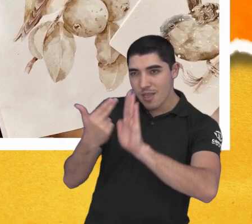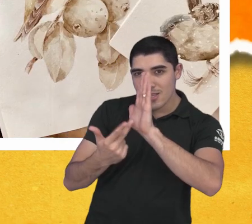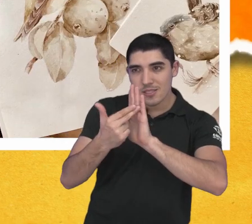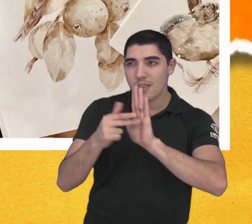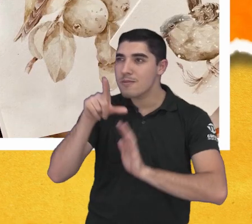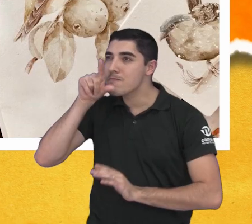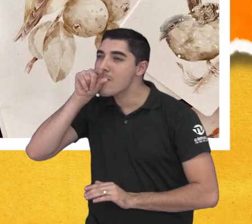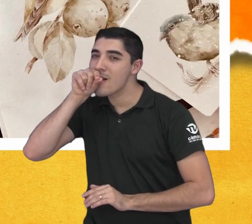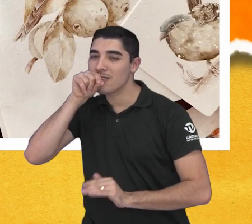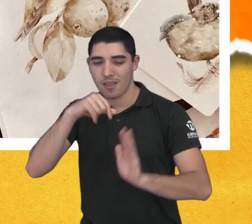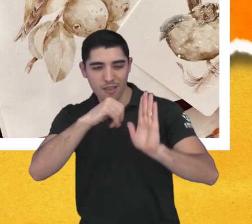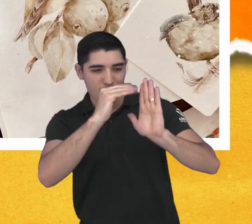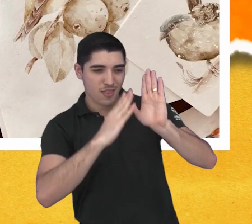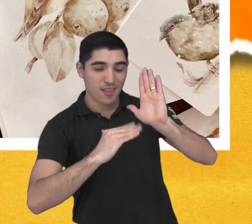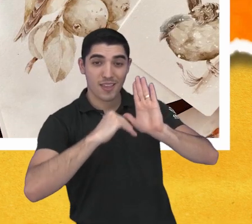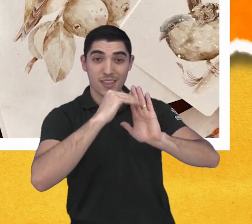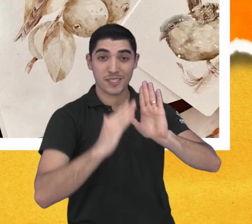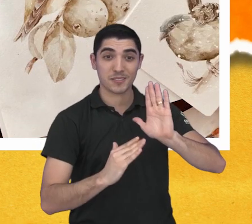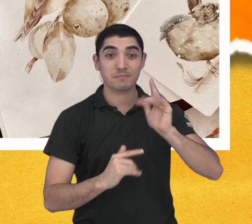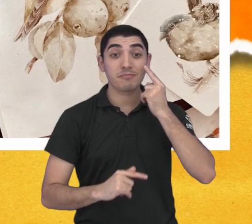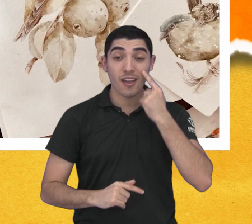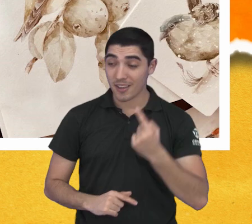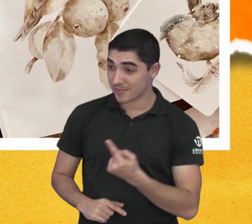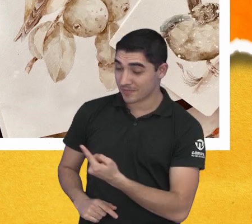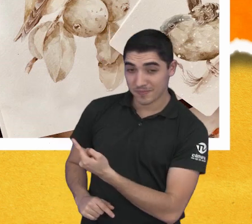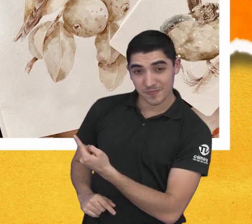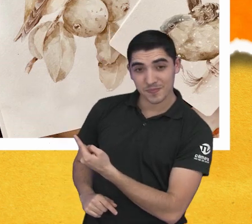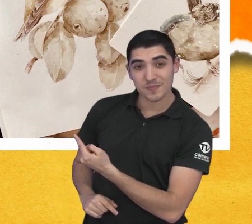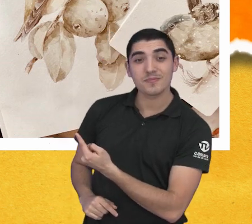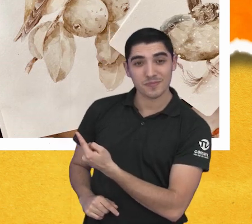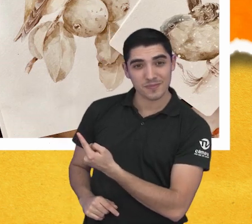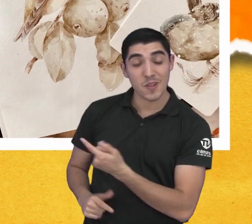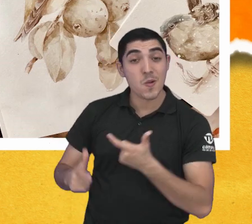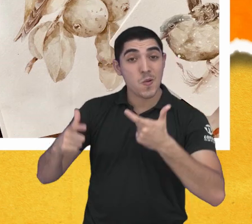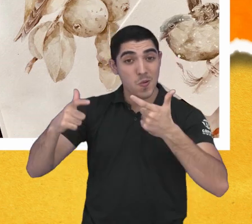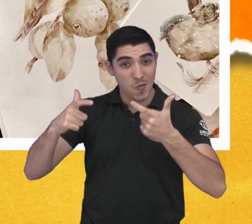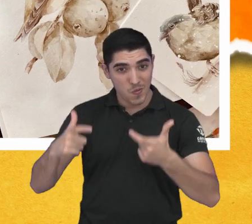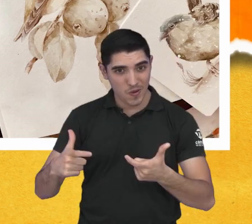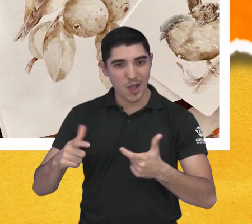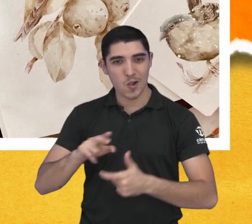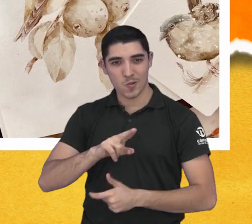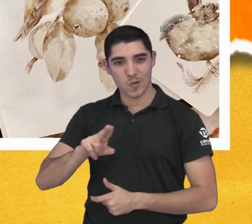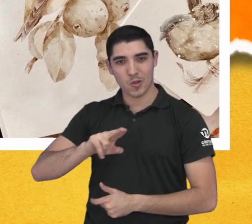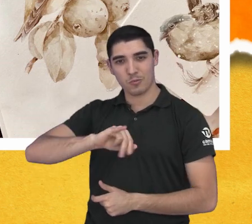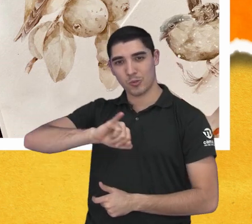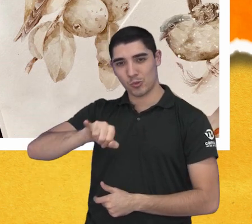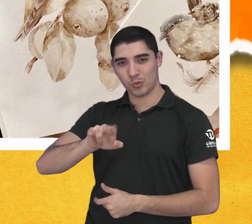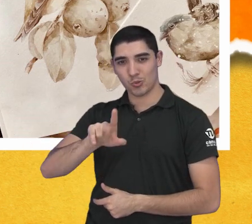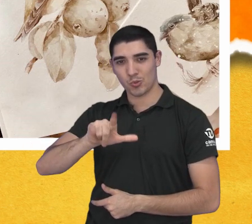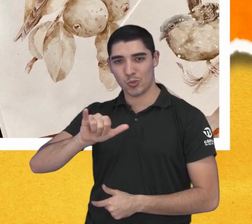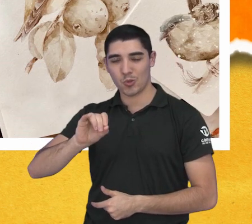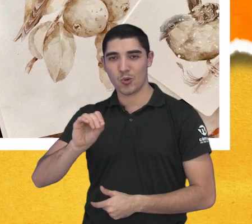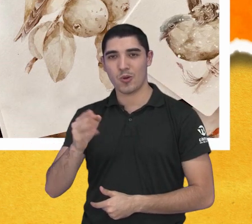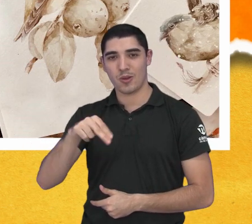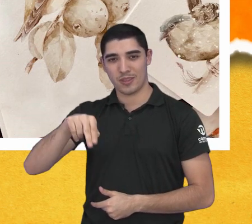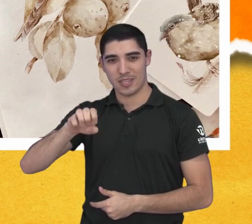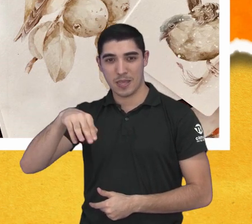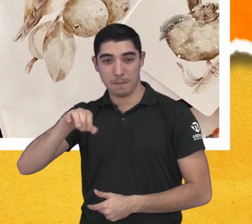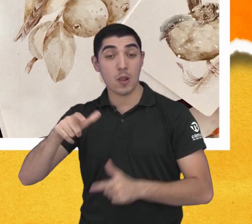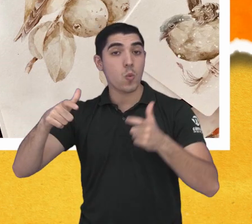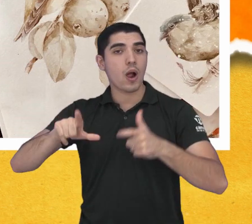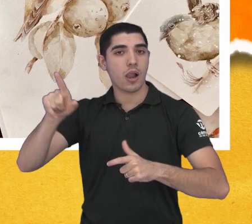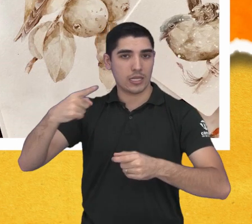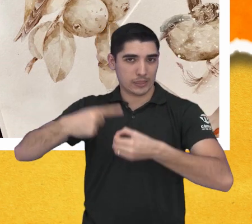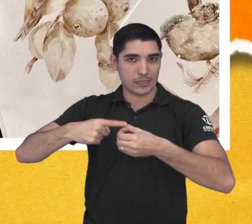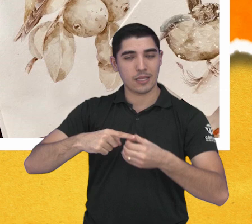Desenhos, pássaros e aquarela compõem a exposição Tem Alguém no Meu Quintal, na Casa de Cultura Júlio Neme, em São Francisco Xavier.